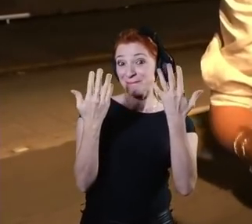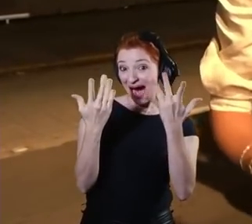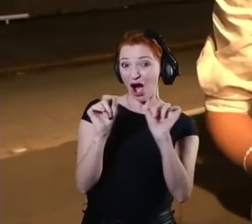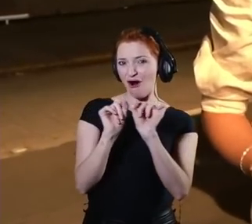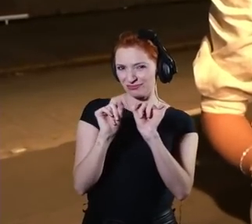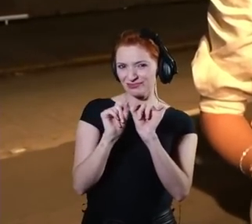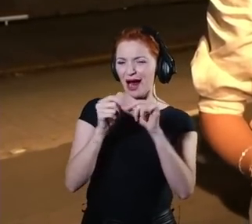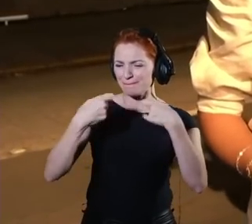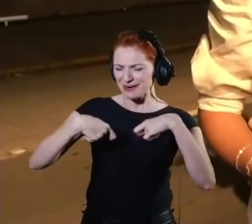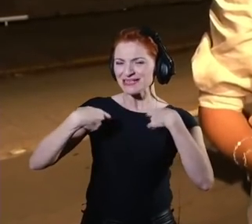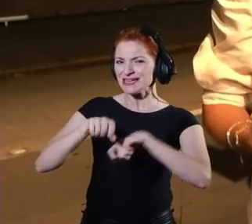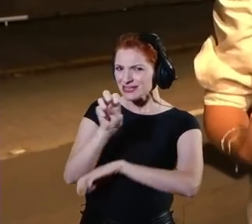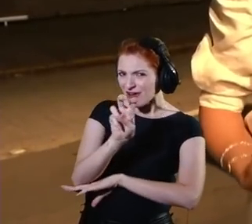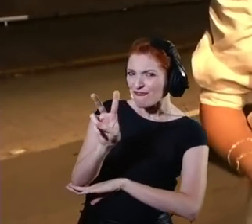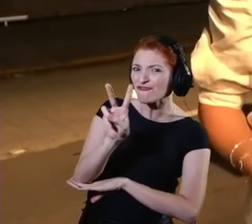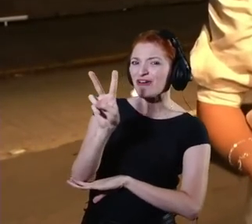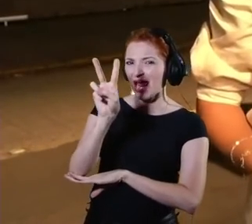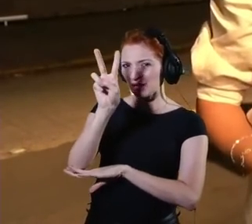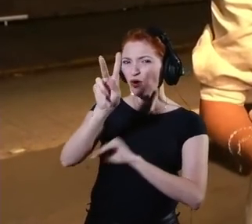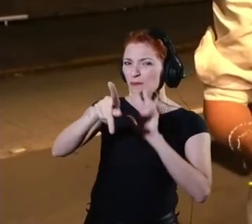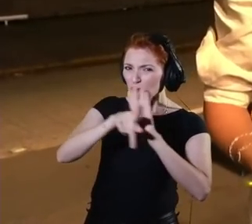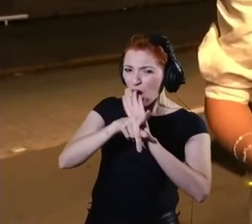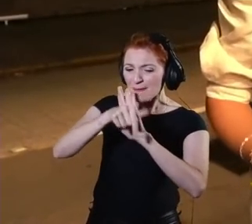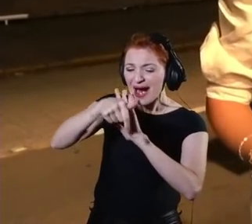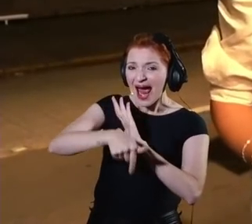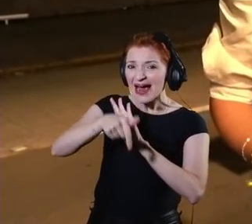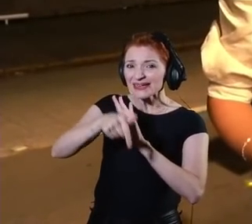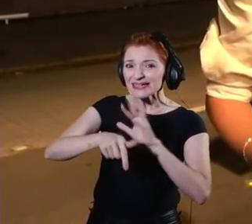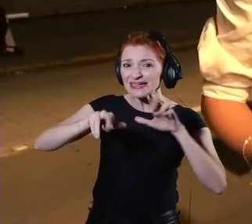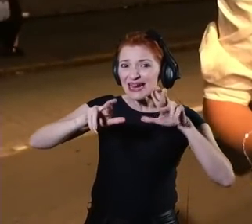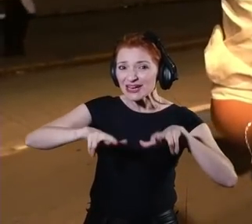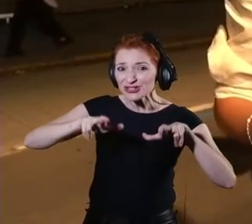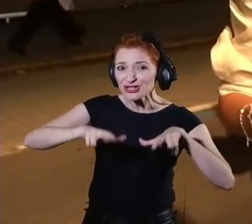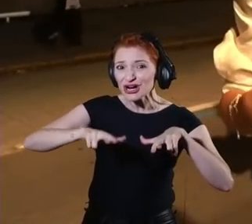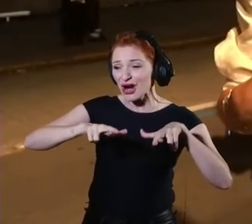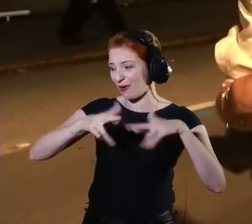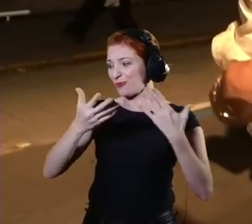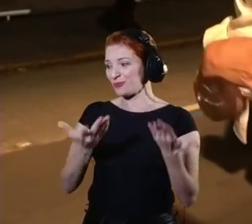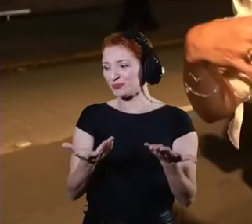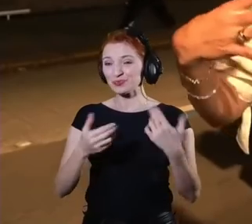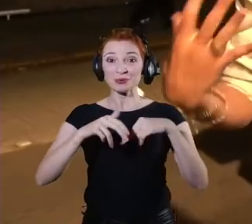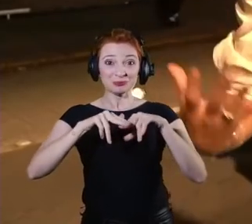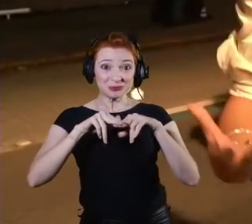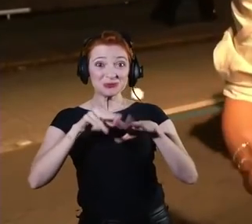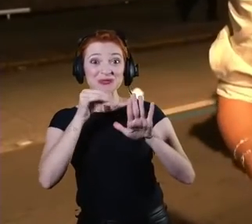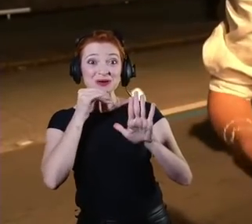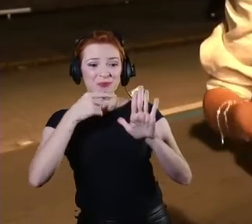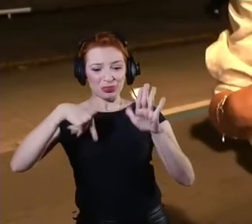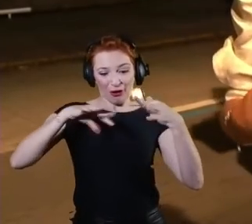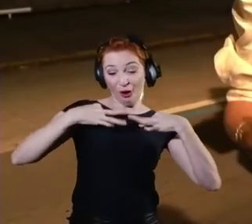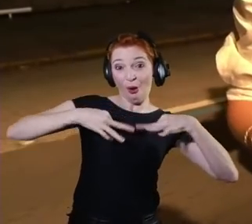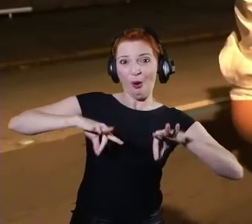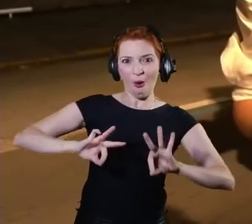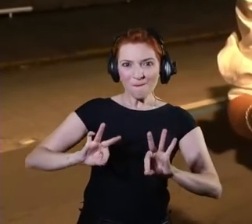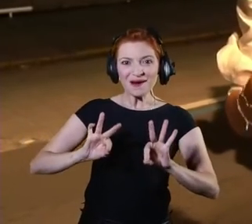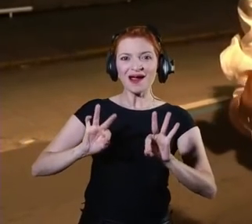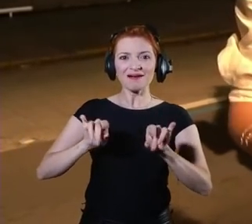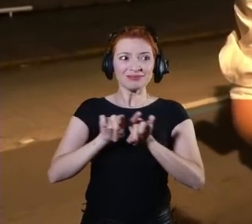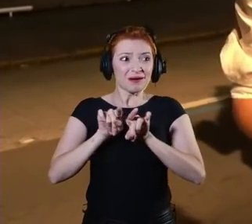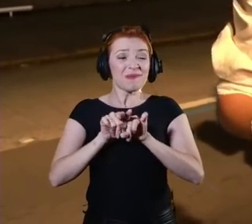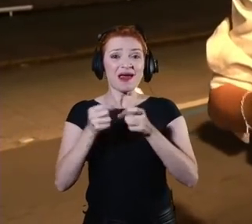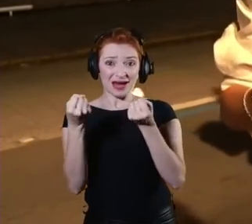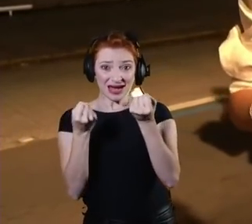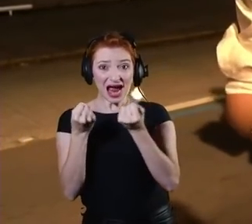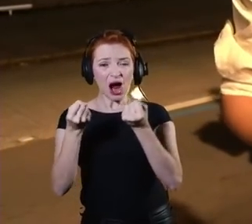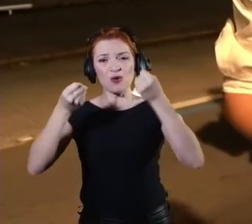tem que valorizar muito, que é muito da nossa terra. Então, tanto o nosso traje quanto o nosso carro,